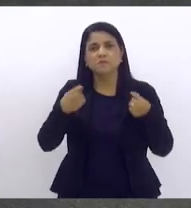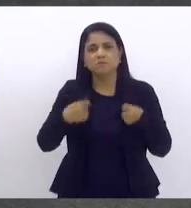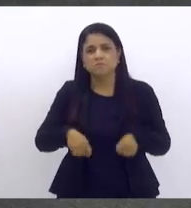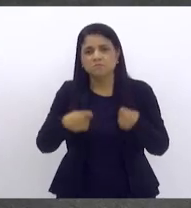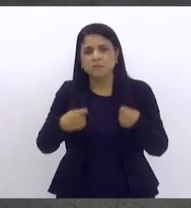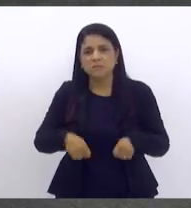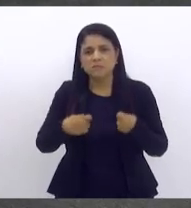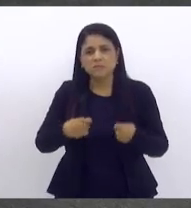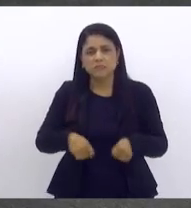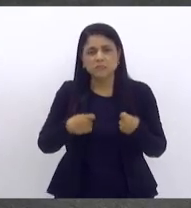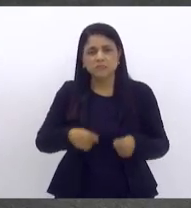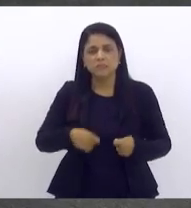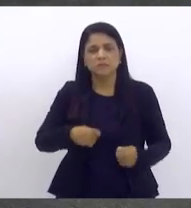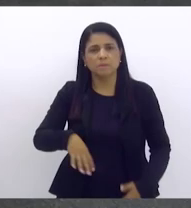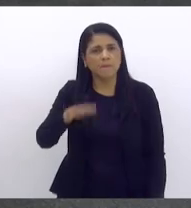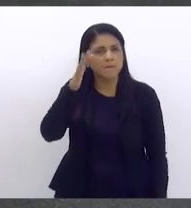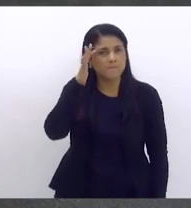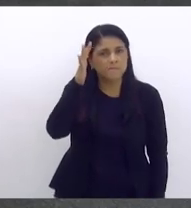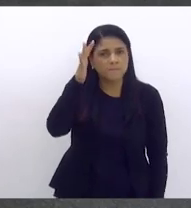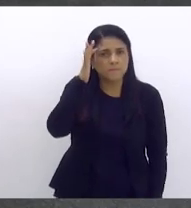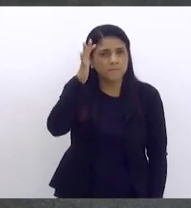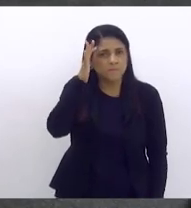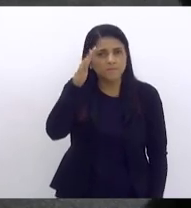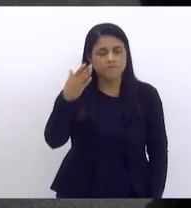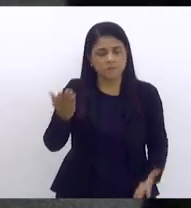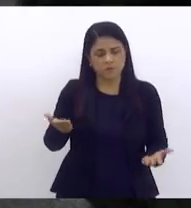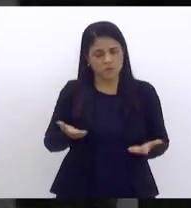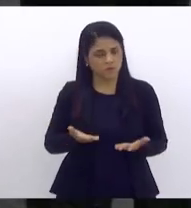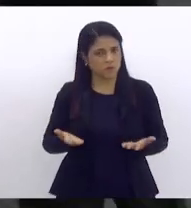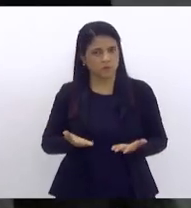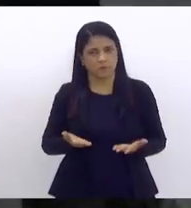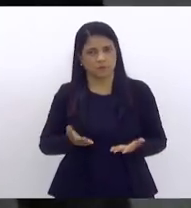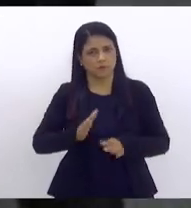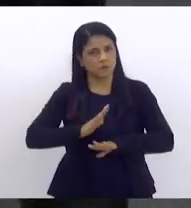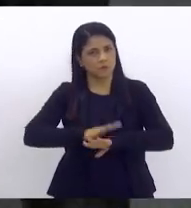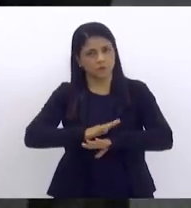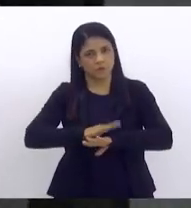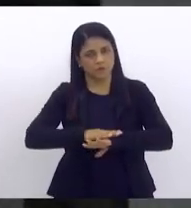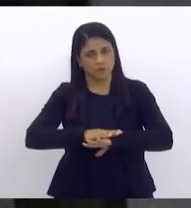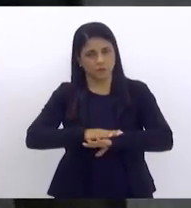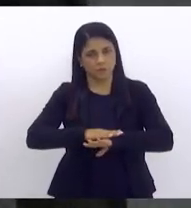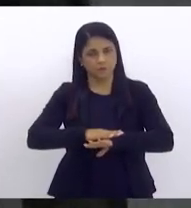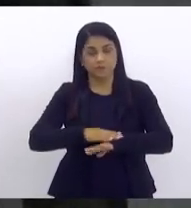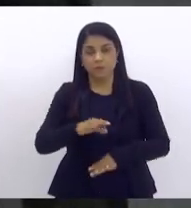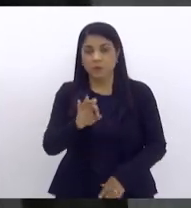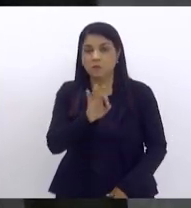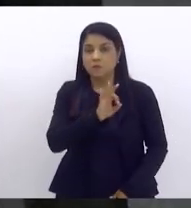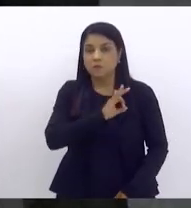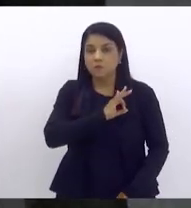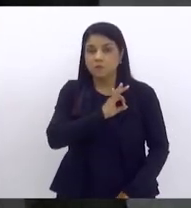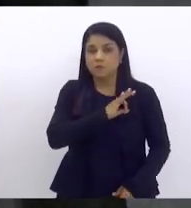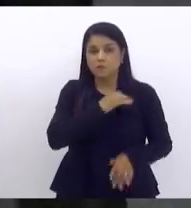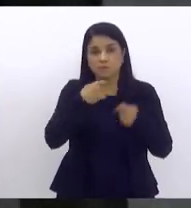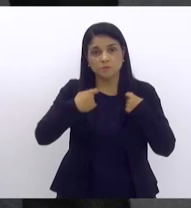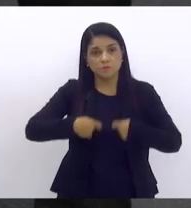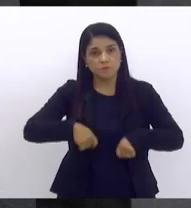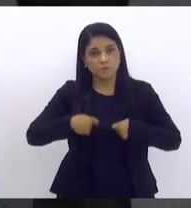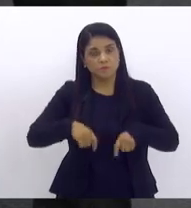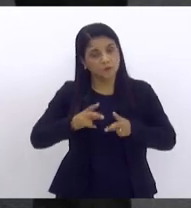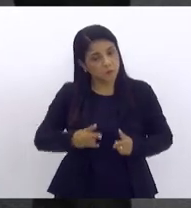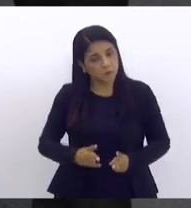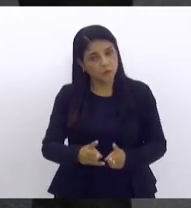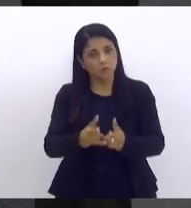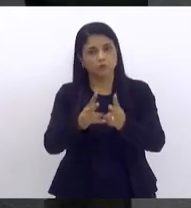uma reflexão profunda neste momento. As polícias precisam